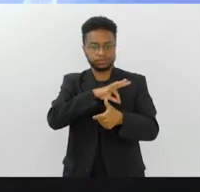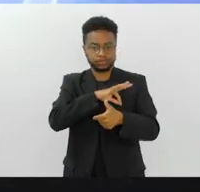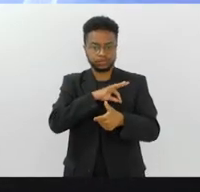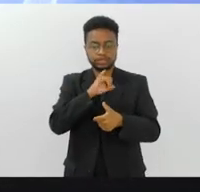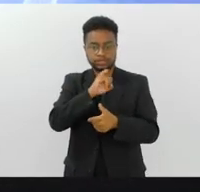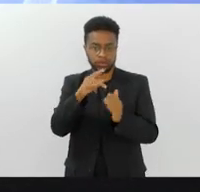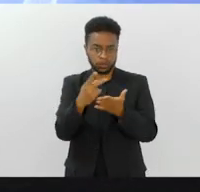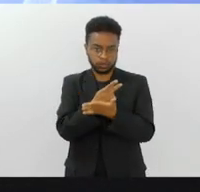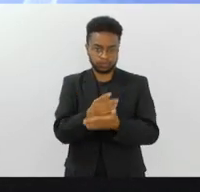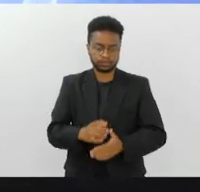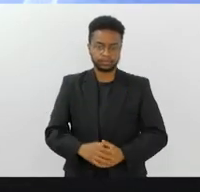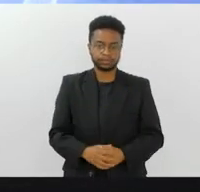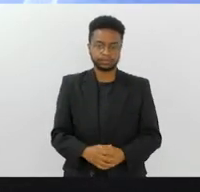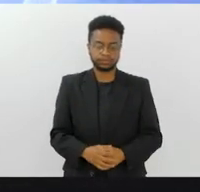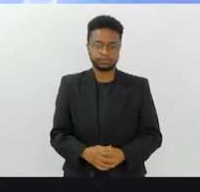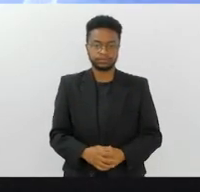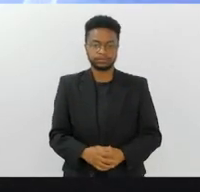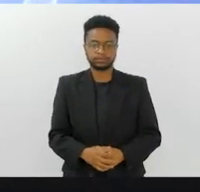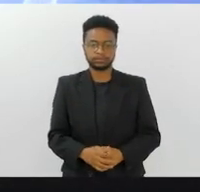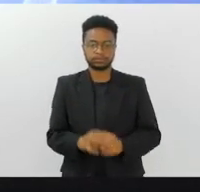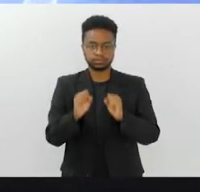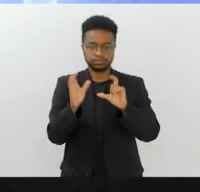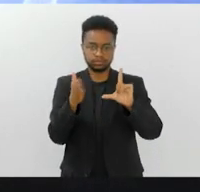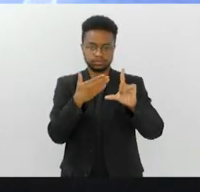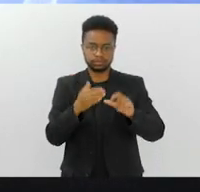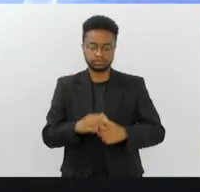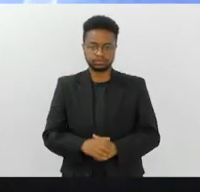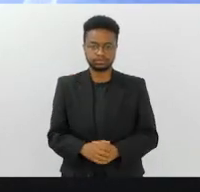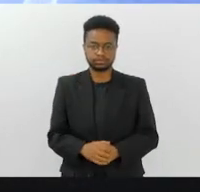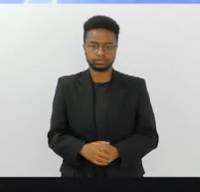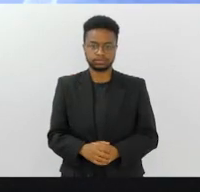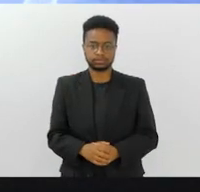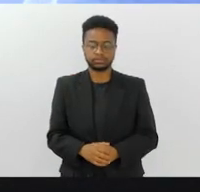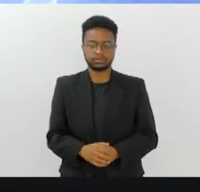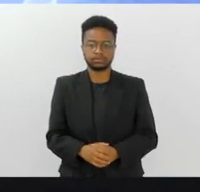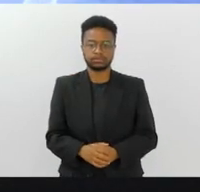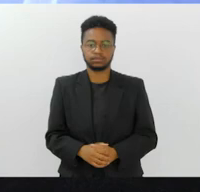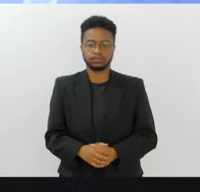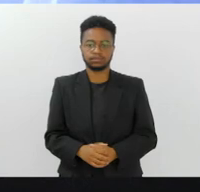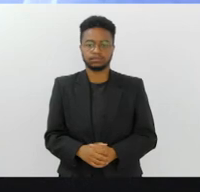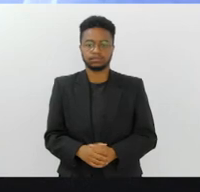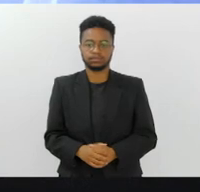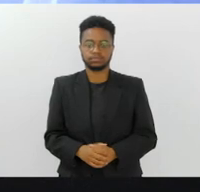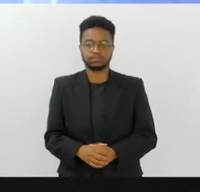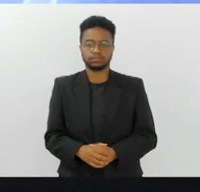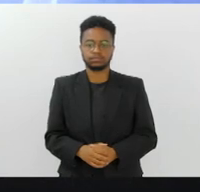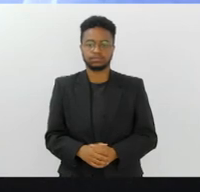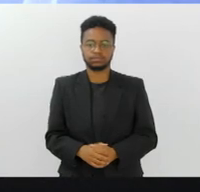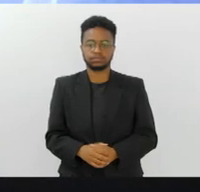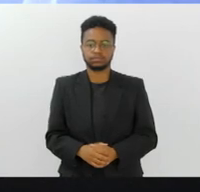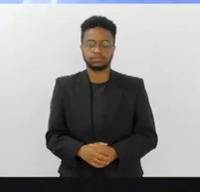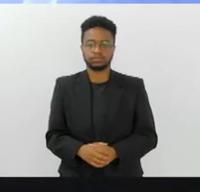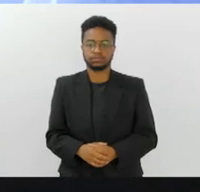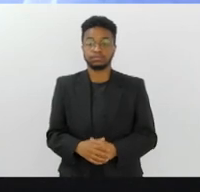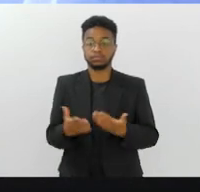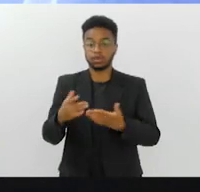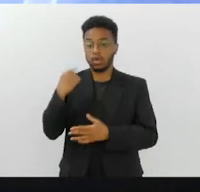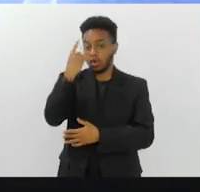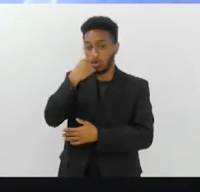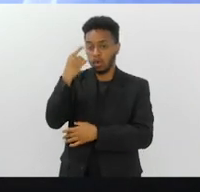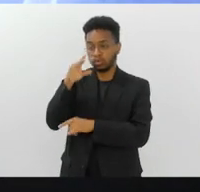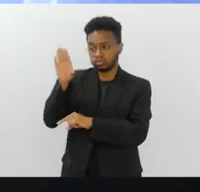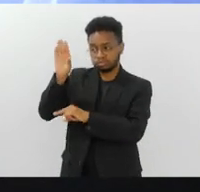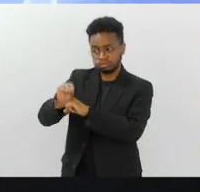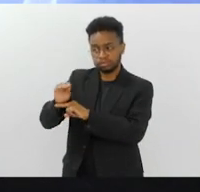casos eh pode passar eh o reconhecimento facial ou por biometria